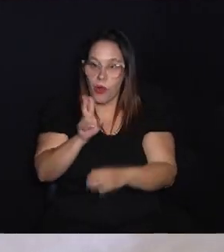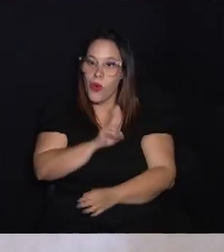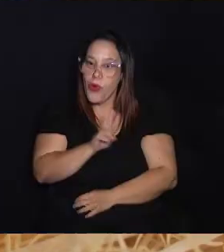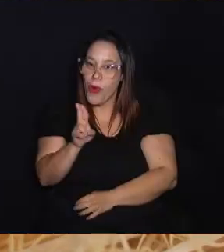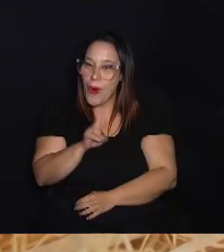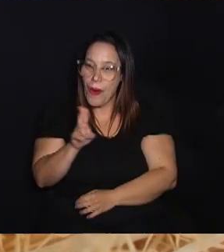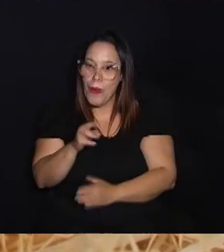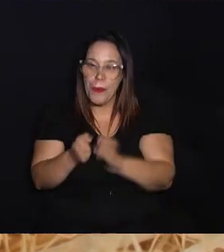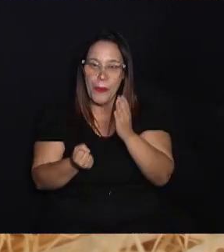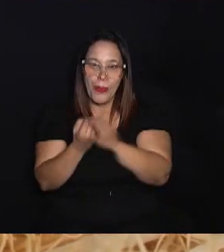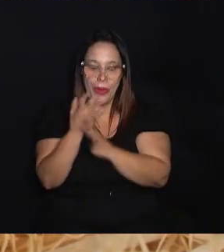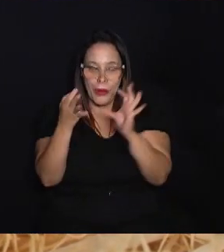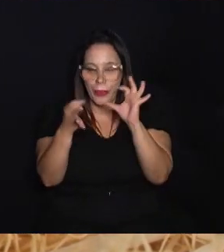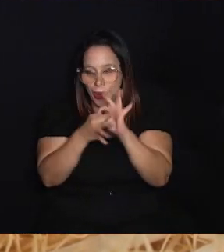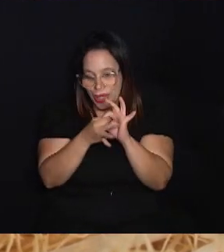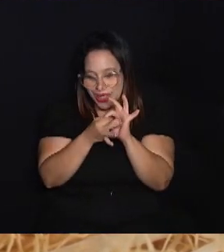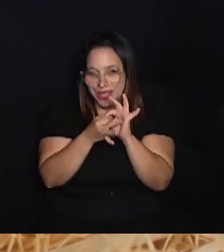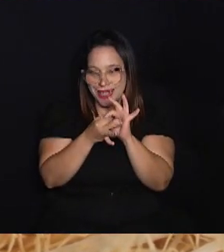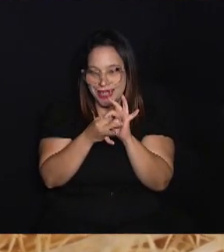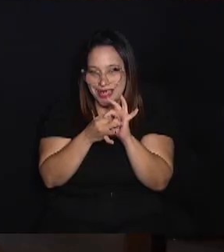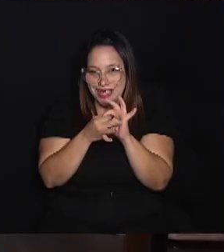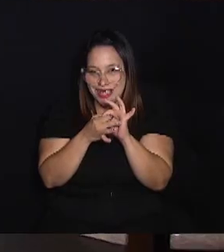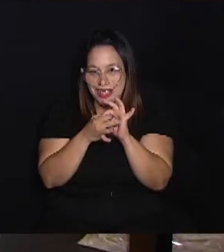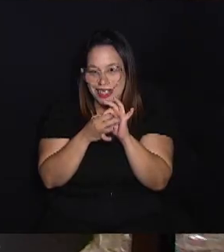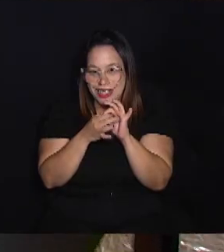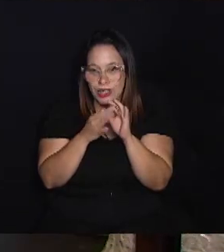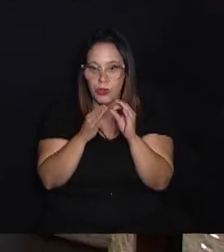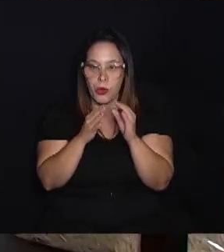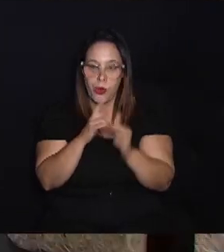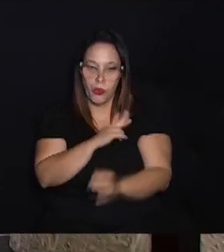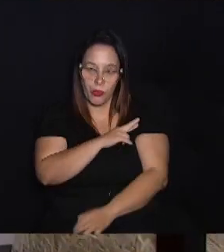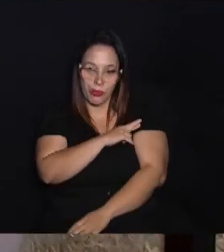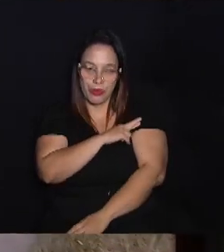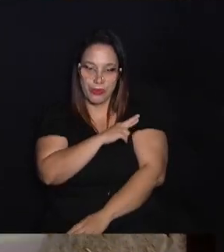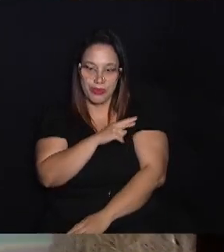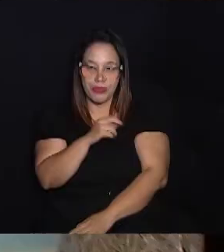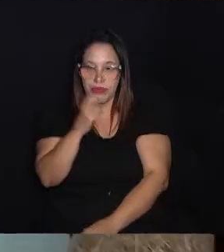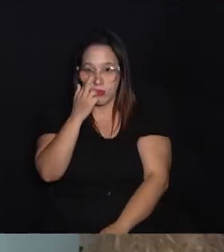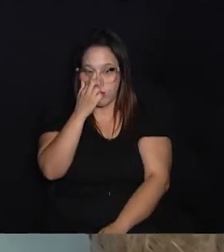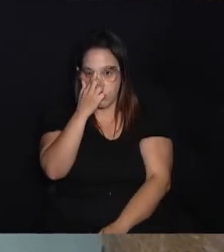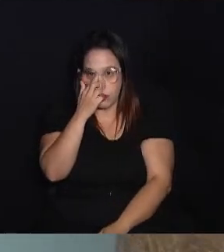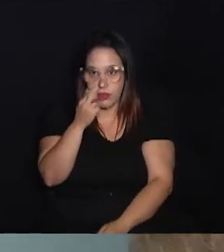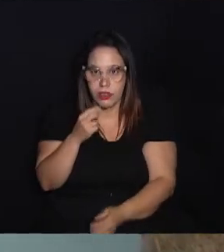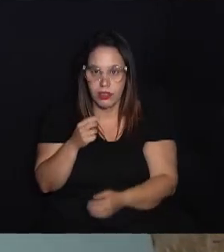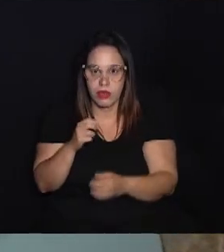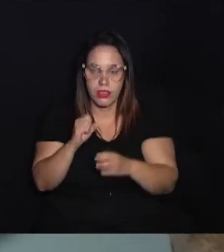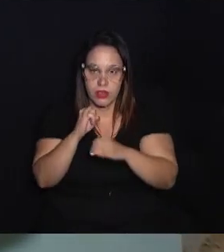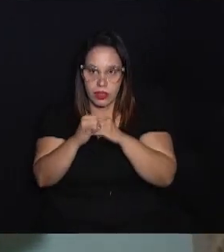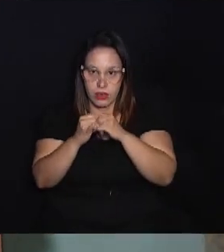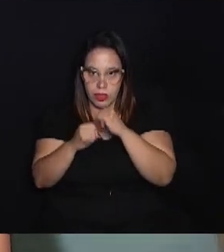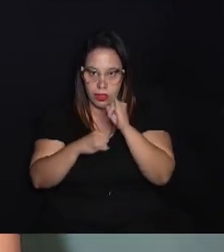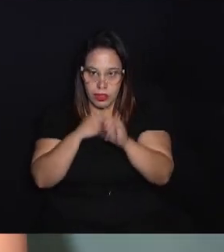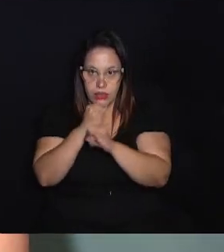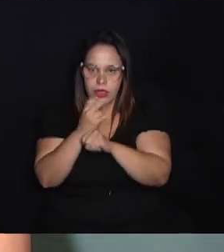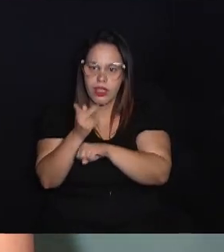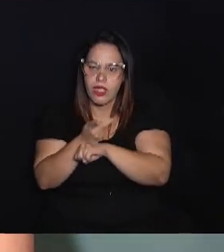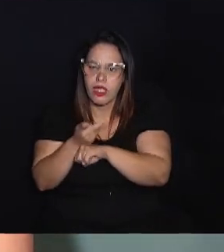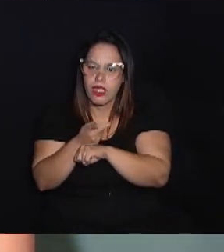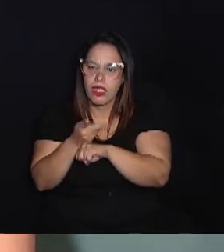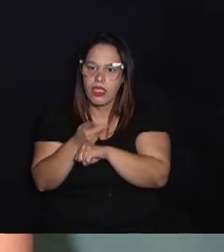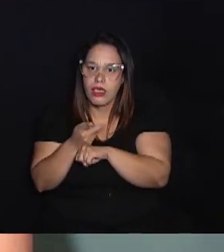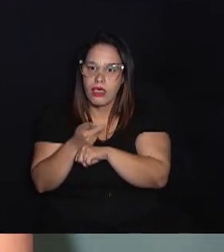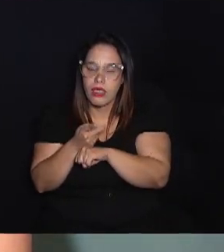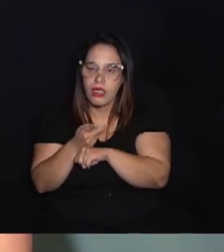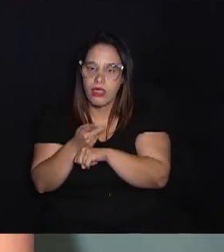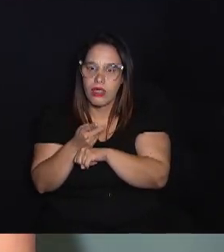criar um grande laço afetivo com seus tutores. Eles são animais que eles têm, a gente até tem na internet, se você dá uma olhada, existe